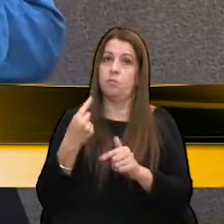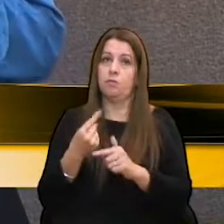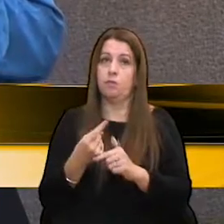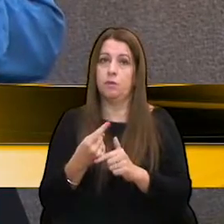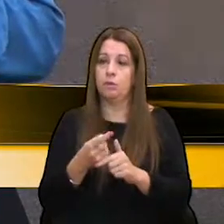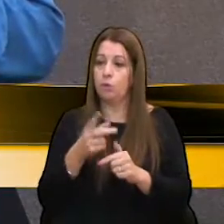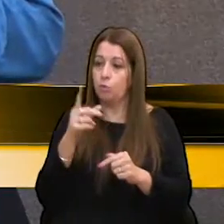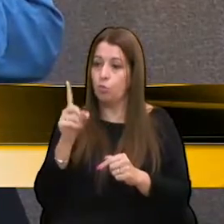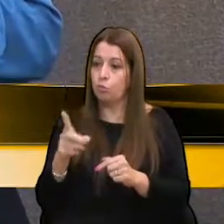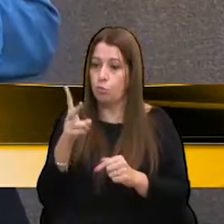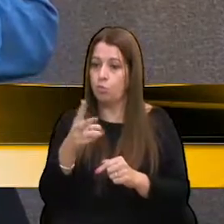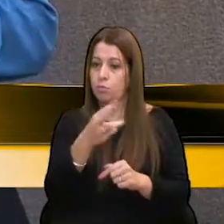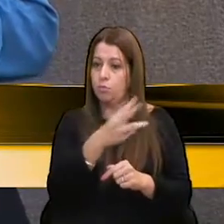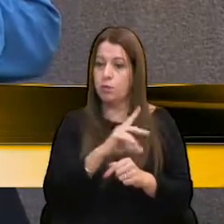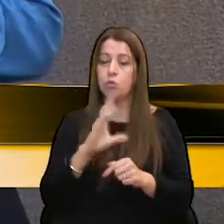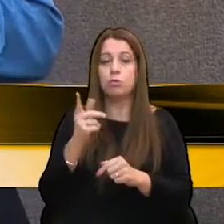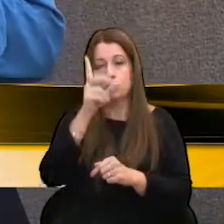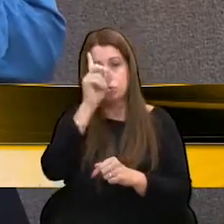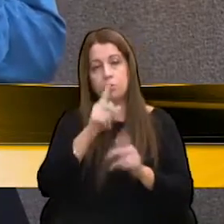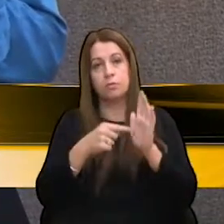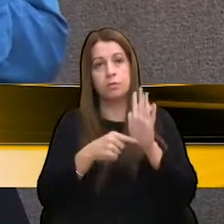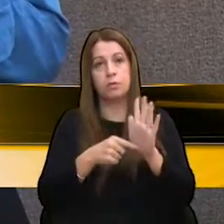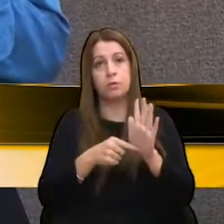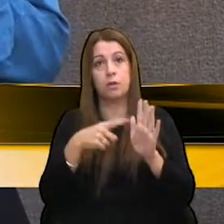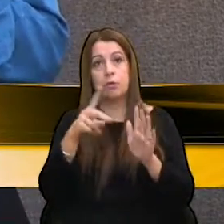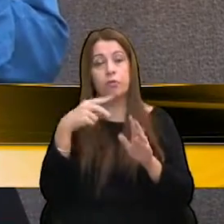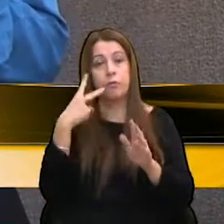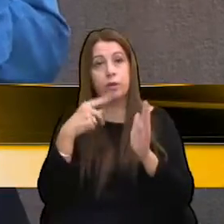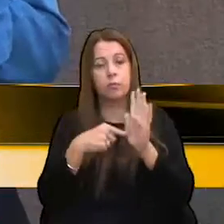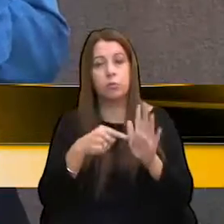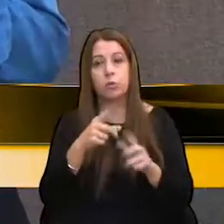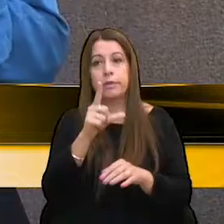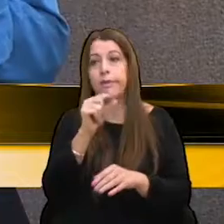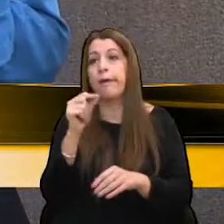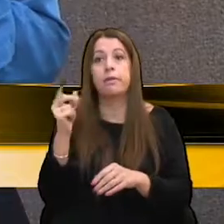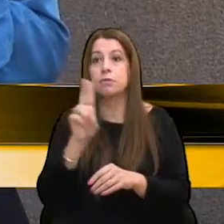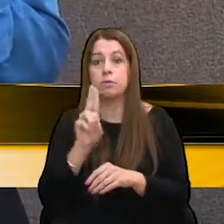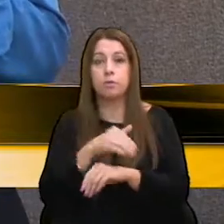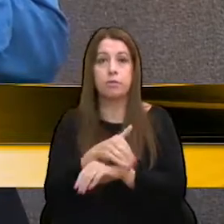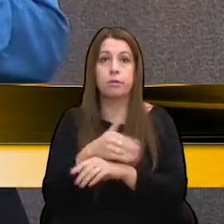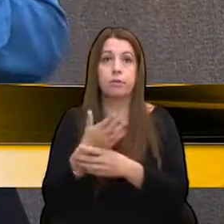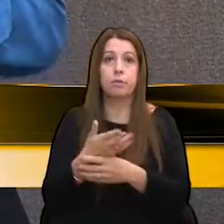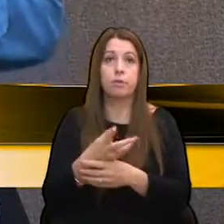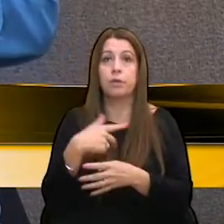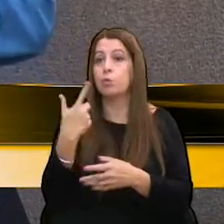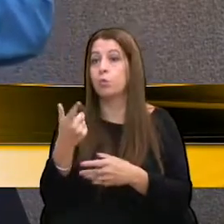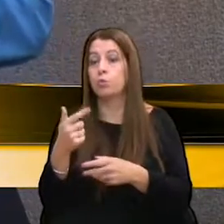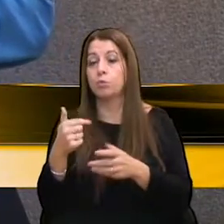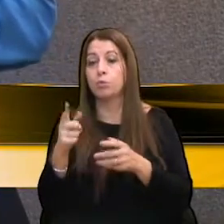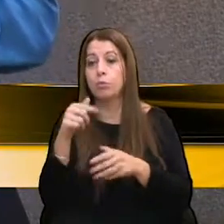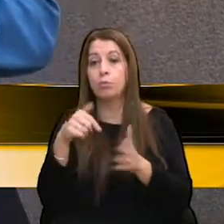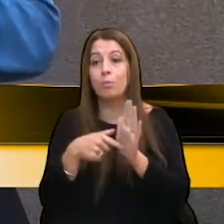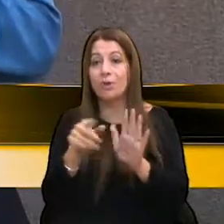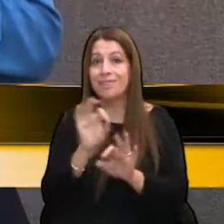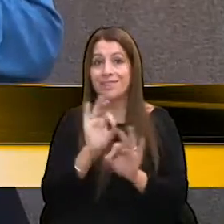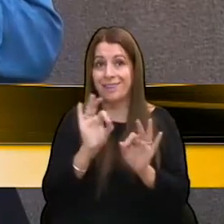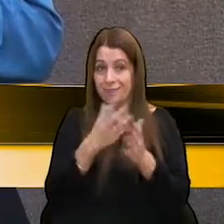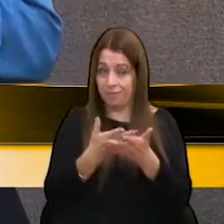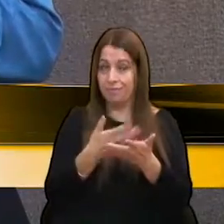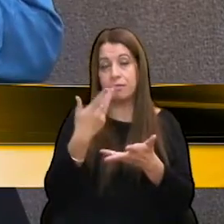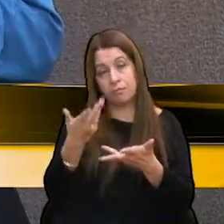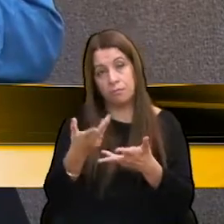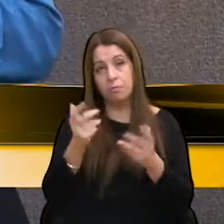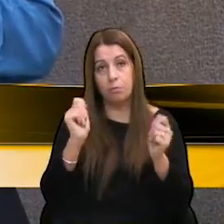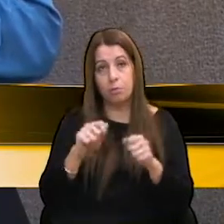rodízio, todo mundo tem o direito de apresentar. Se não, um vereador apresenta 10 denominações, o outro não apresenta nenhuma, né? Então, o